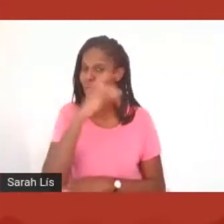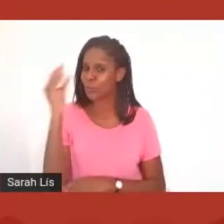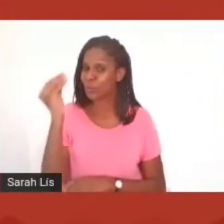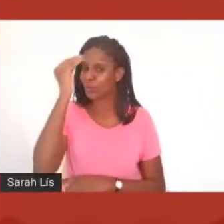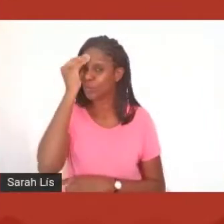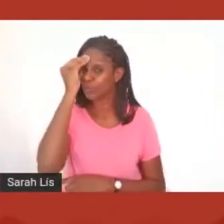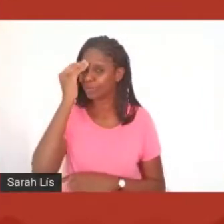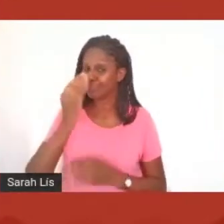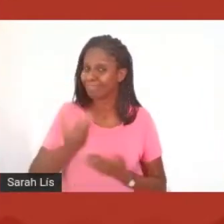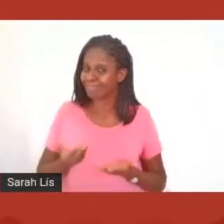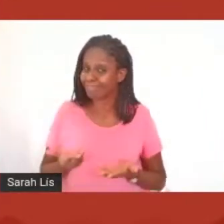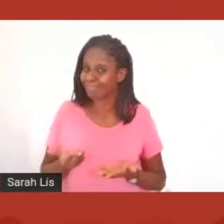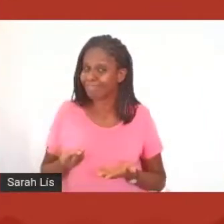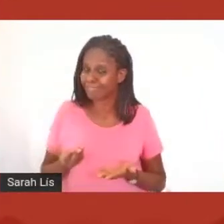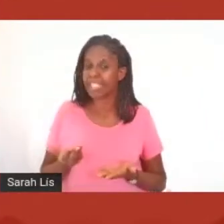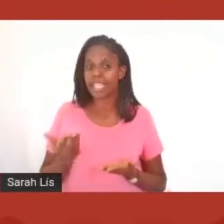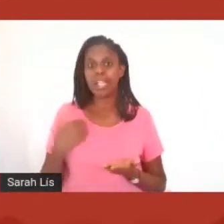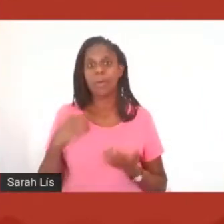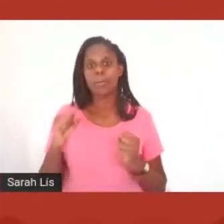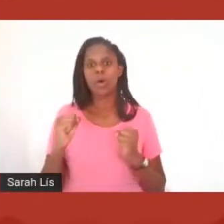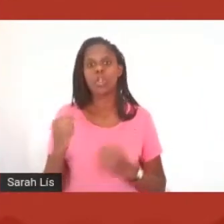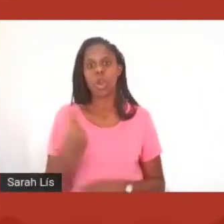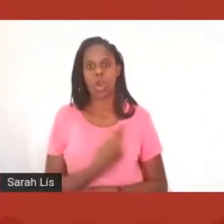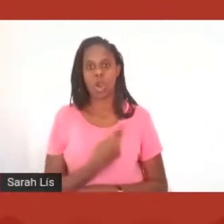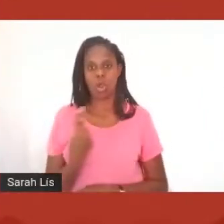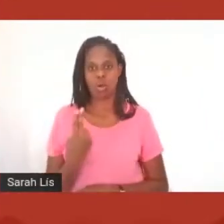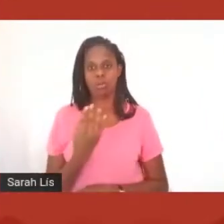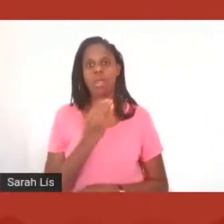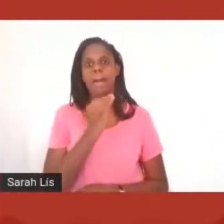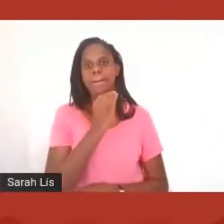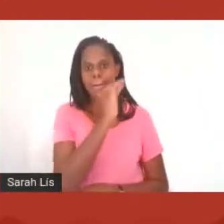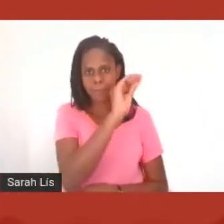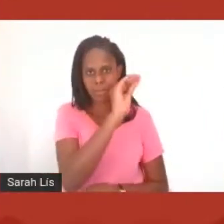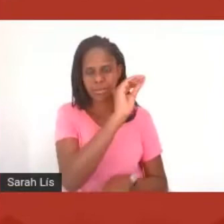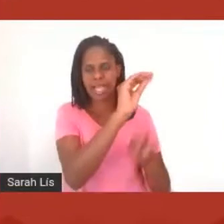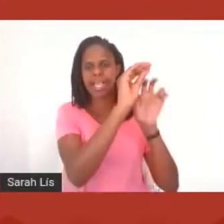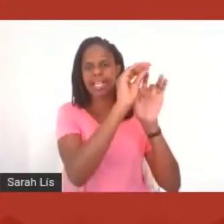colocar, põe o nome primeiro e fala escreve